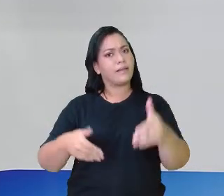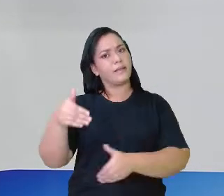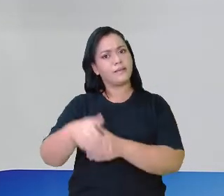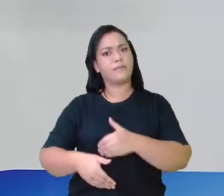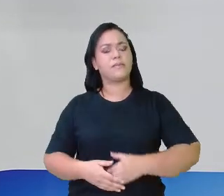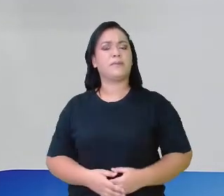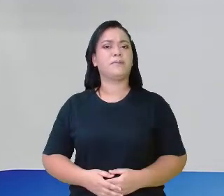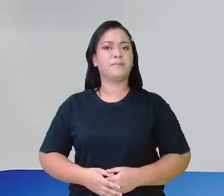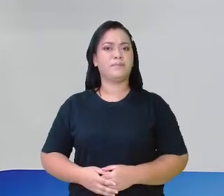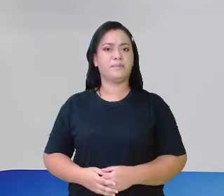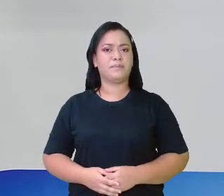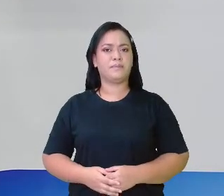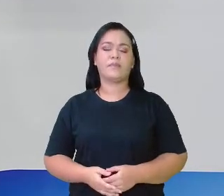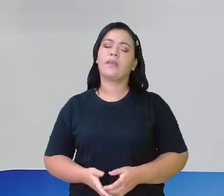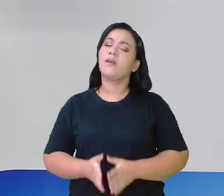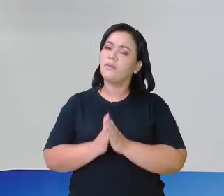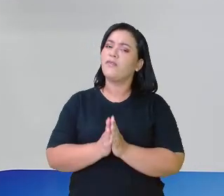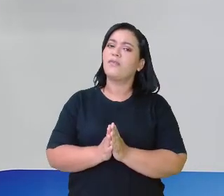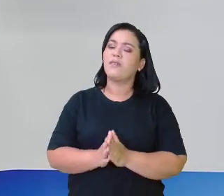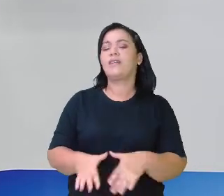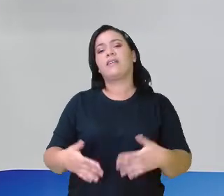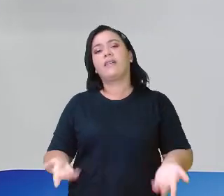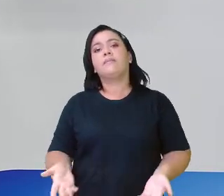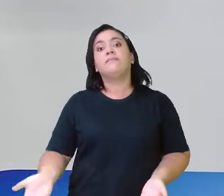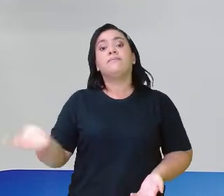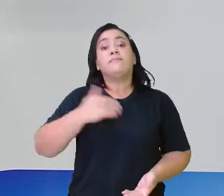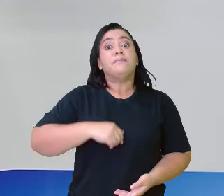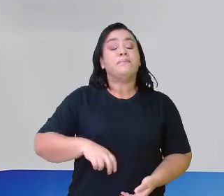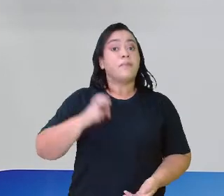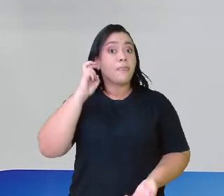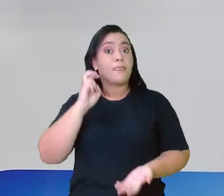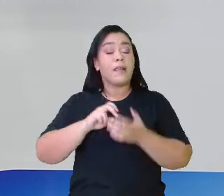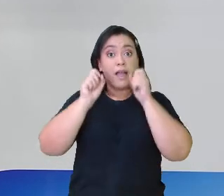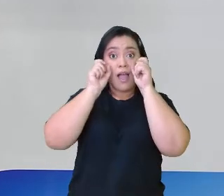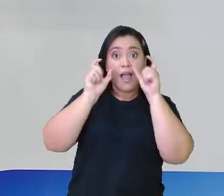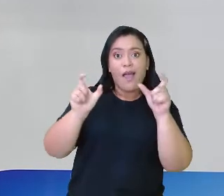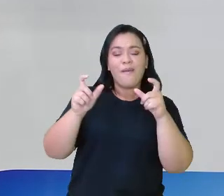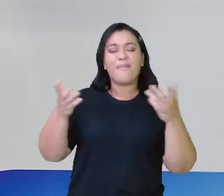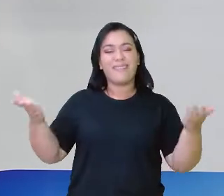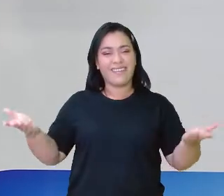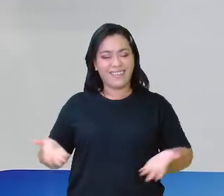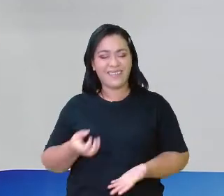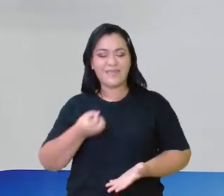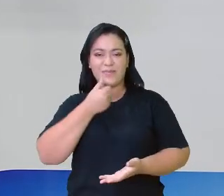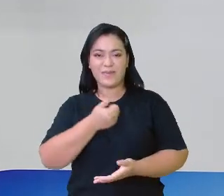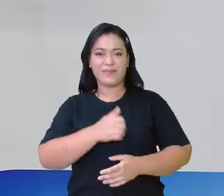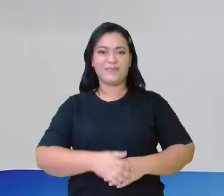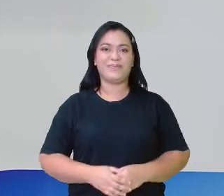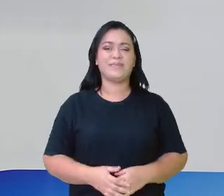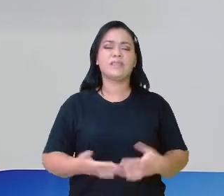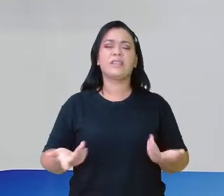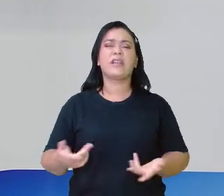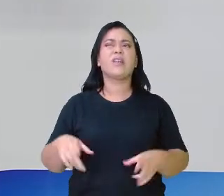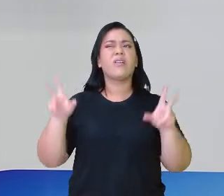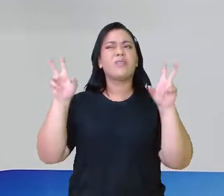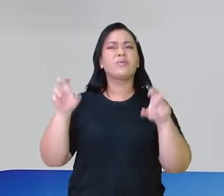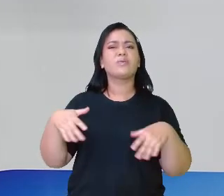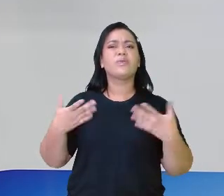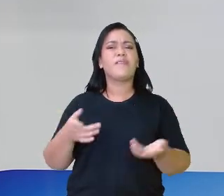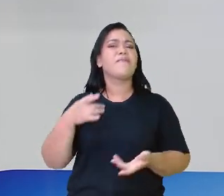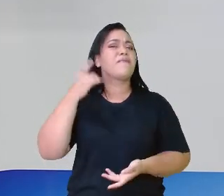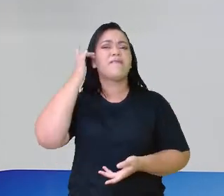participando. Gente, por favor, vamos embora acordar, porque o negócio tá bom. E o assunto de hoje é muito